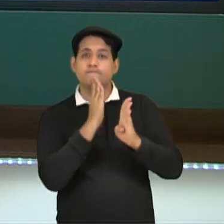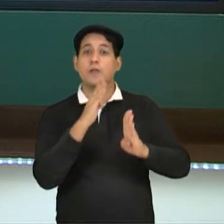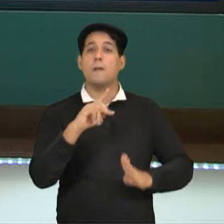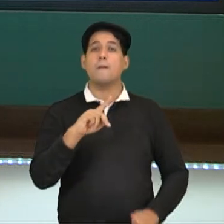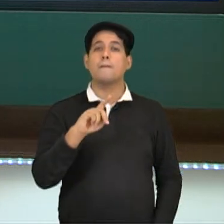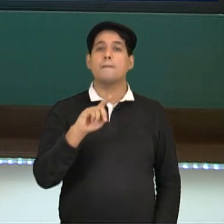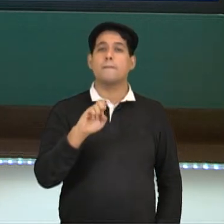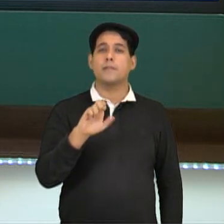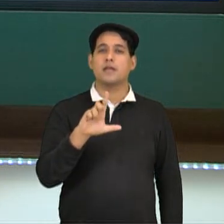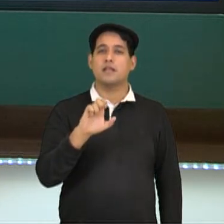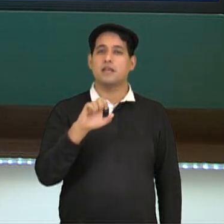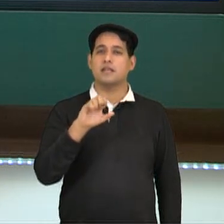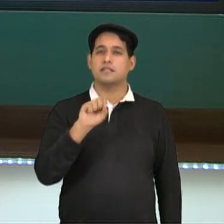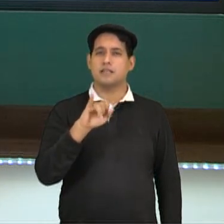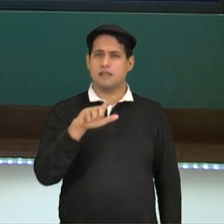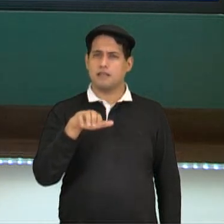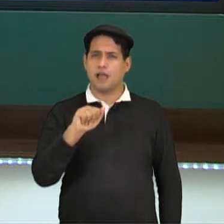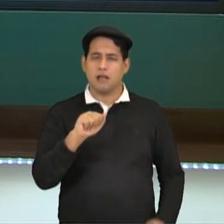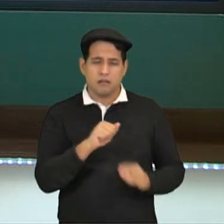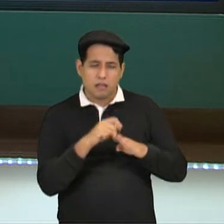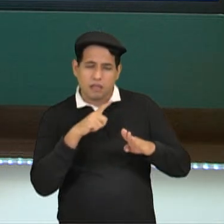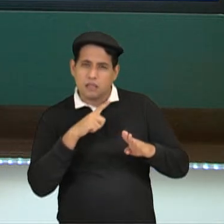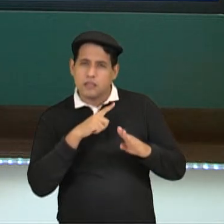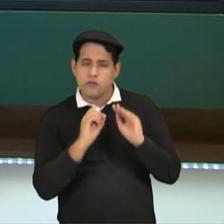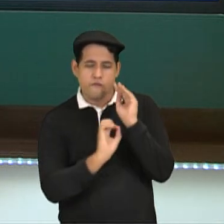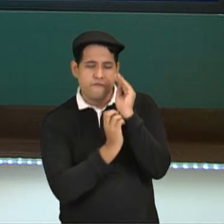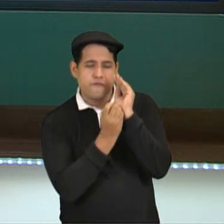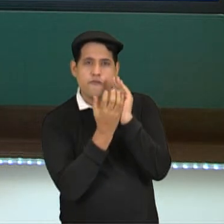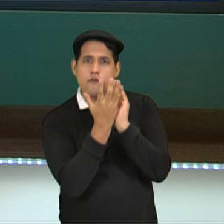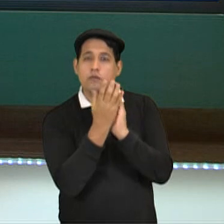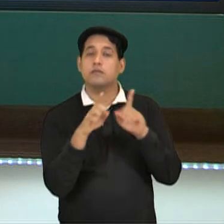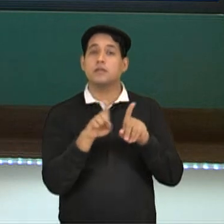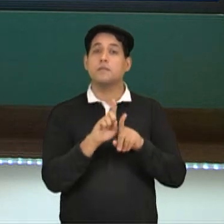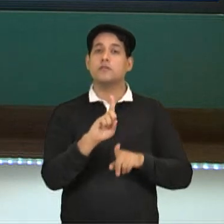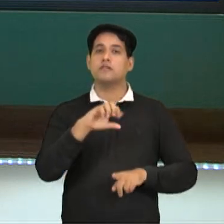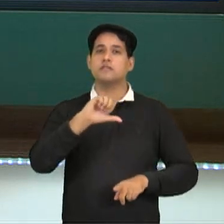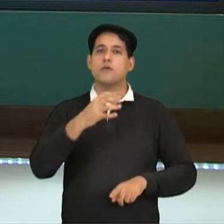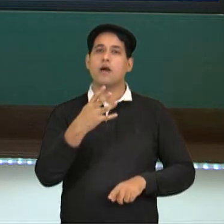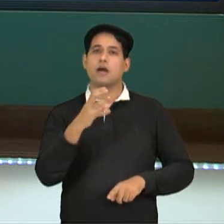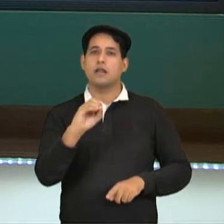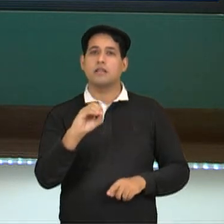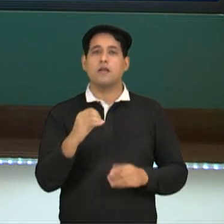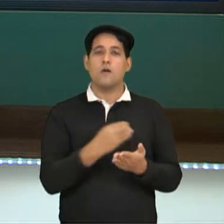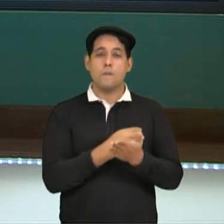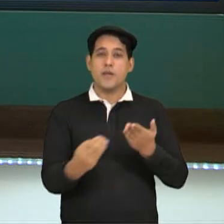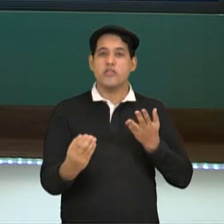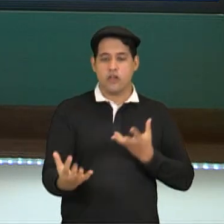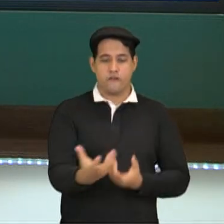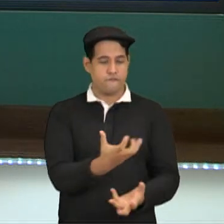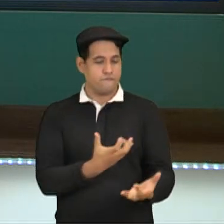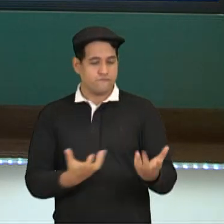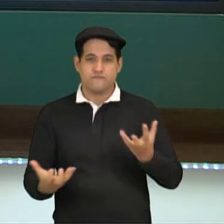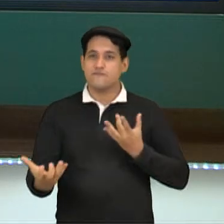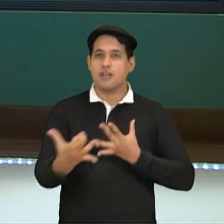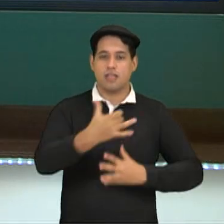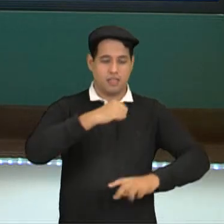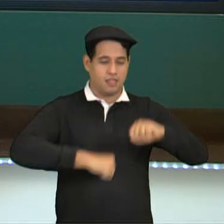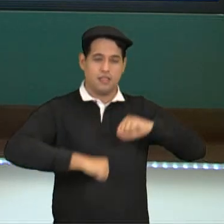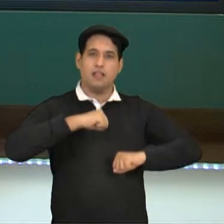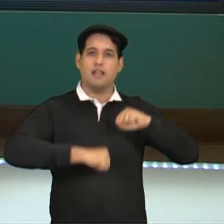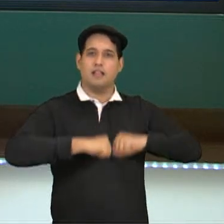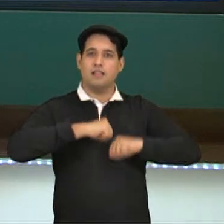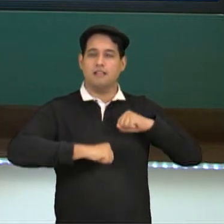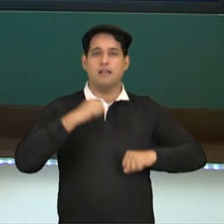primeiro antibiótico, que vem dos fungos. E em 1940 a gente começa toda a fermentação industrial, que é quando vai,